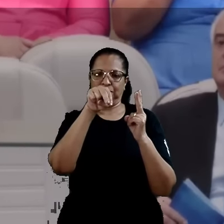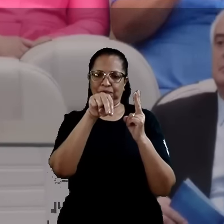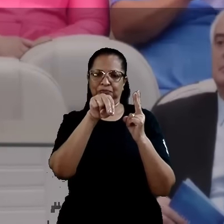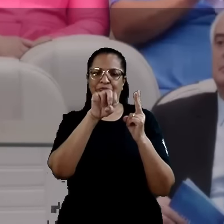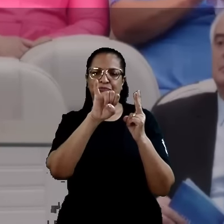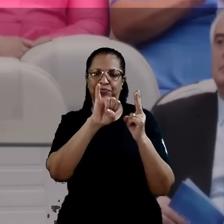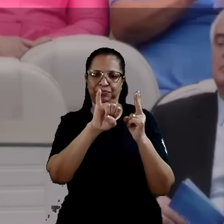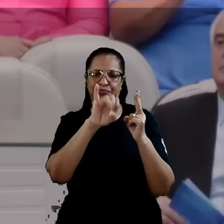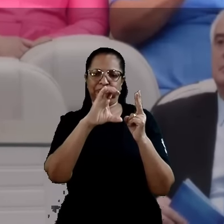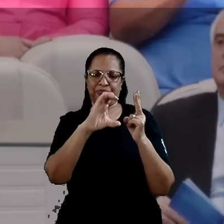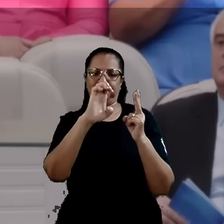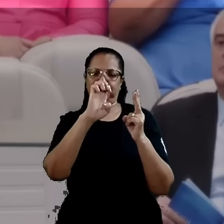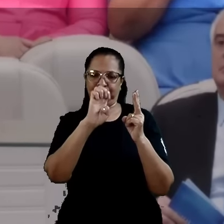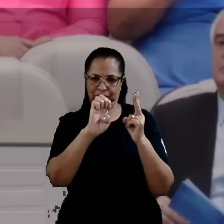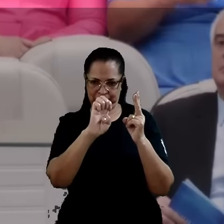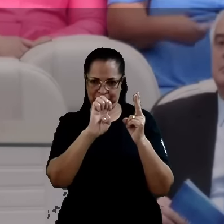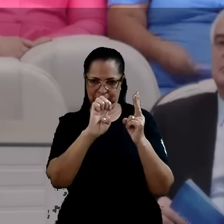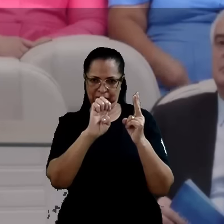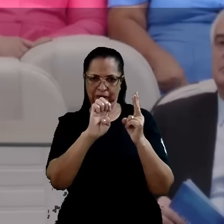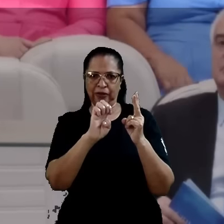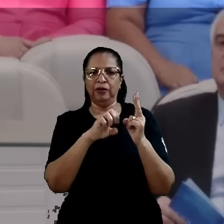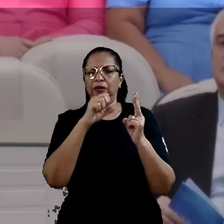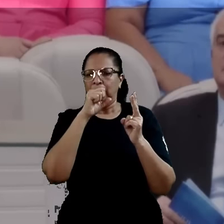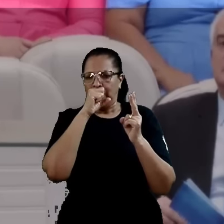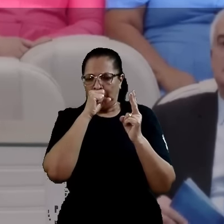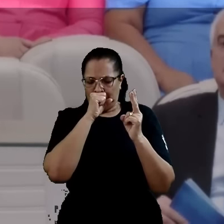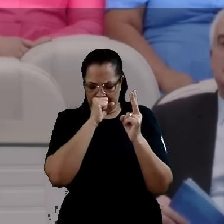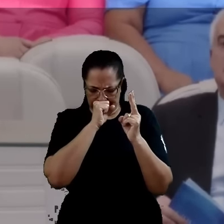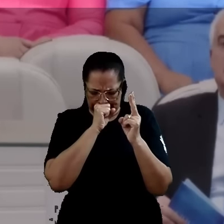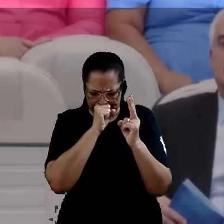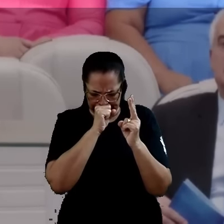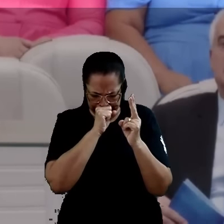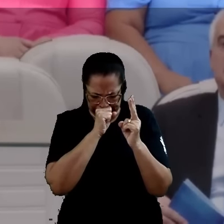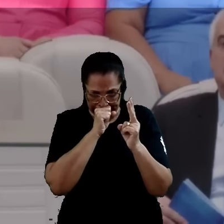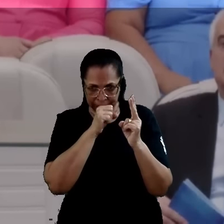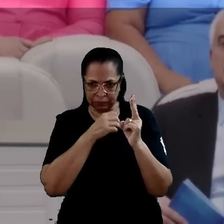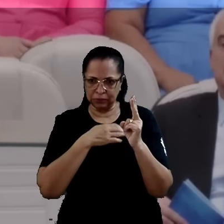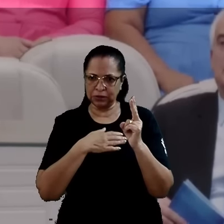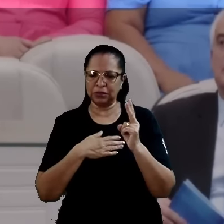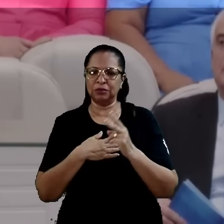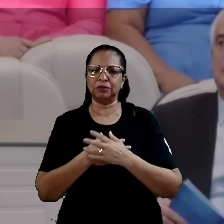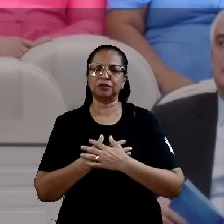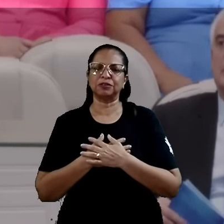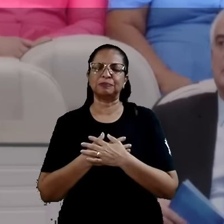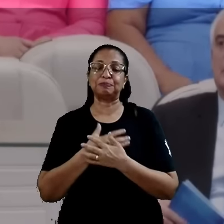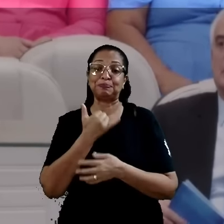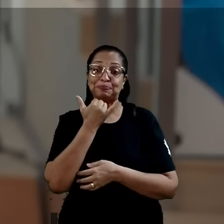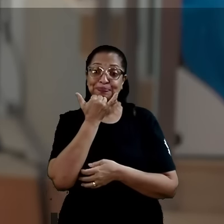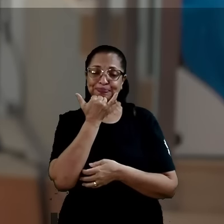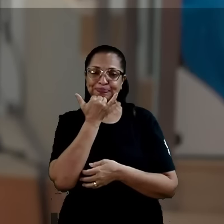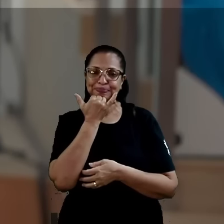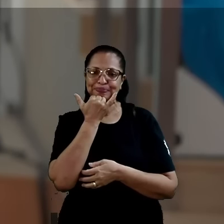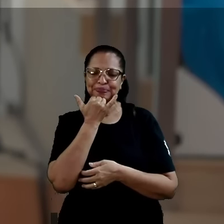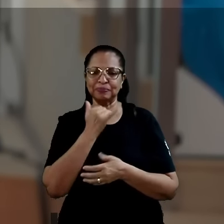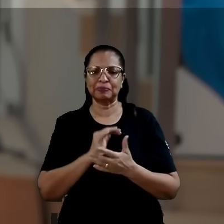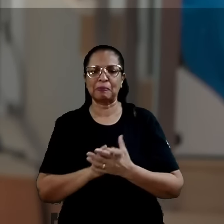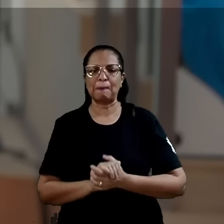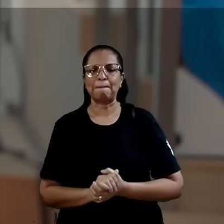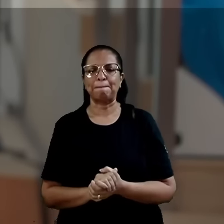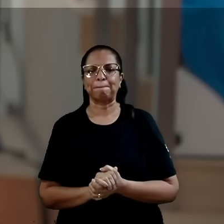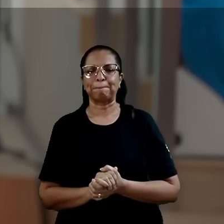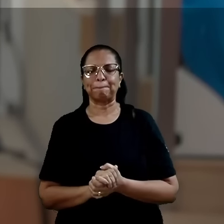clareza acerca do que ele vai realizar nesta casa você crê diga